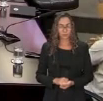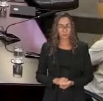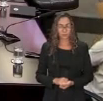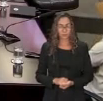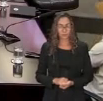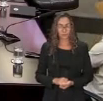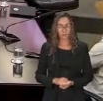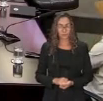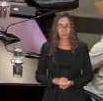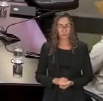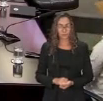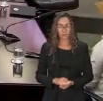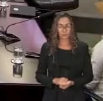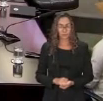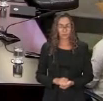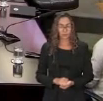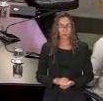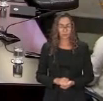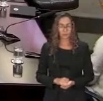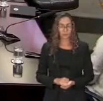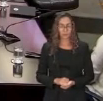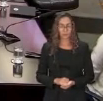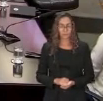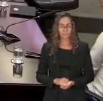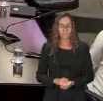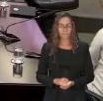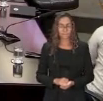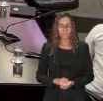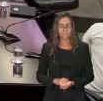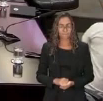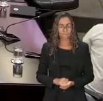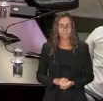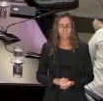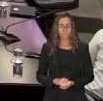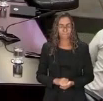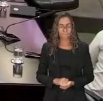Pode dar mais um minuto lá. Pode falar no pastor, pode falar no microfone, pastor.